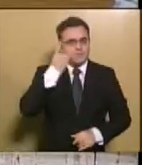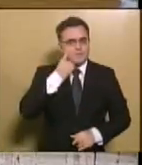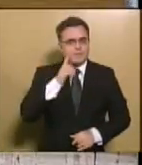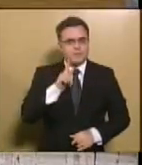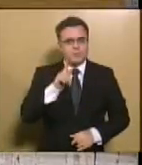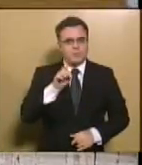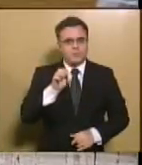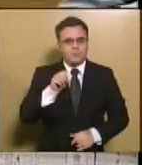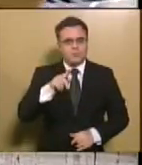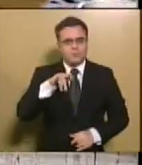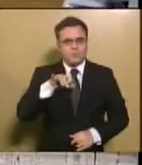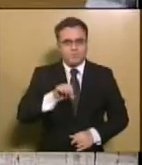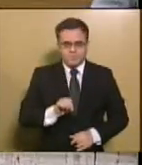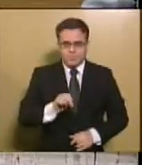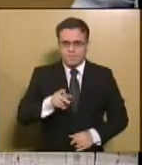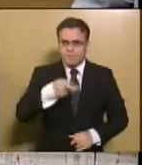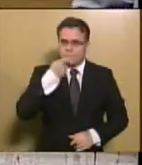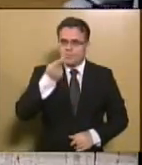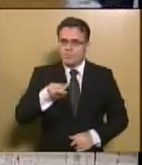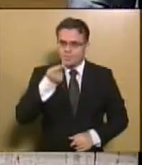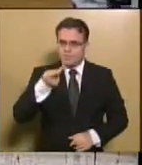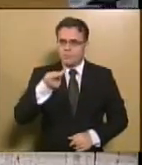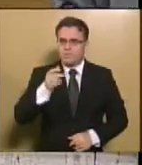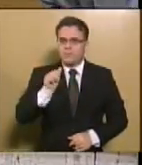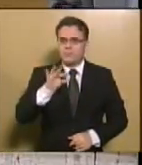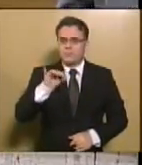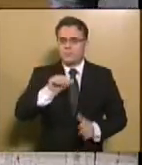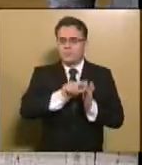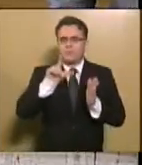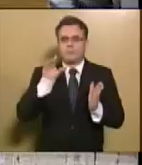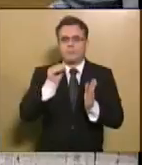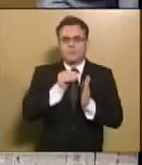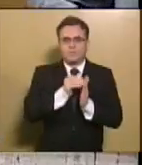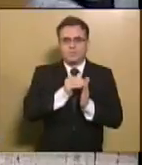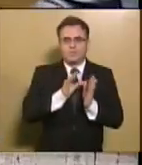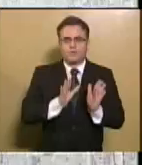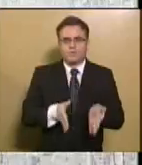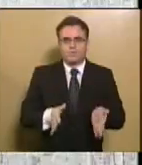Passos a leitura da ata da sessão anterior.